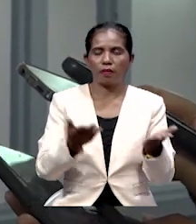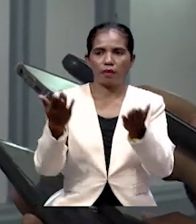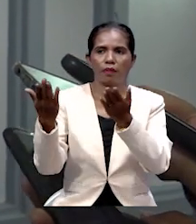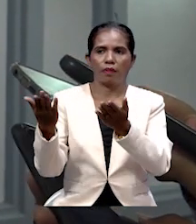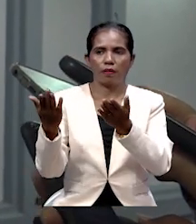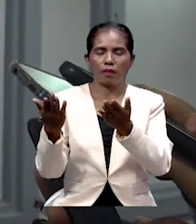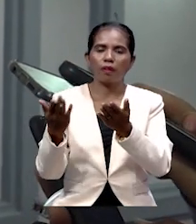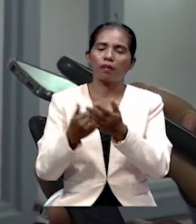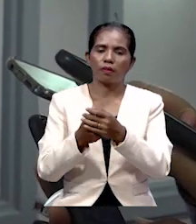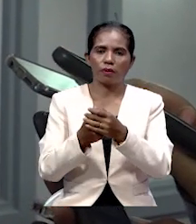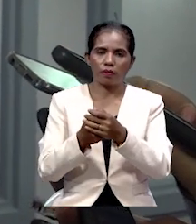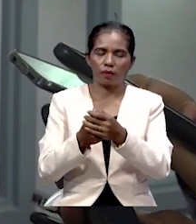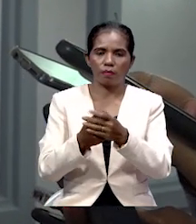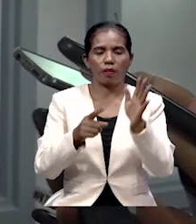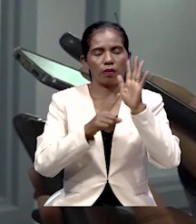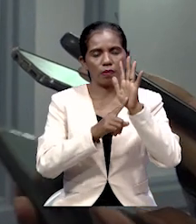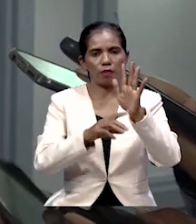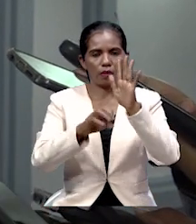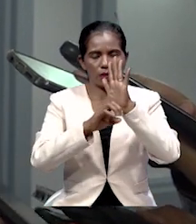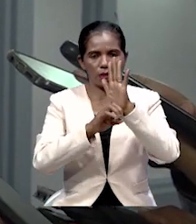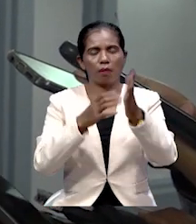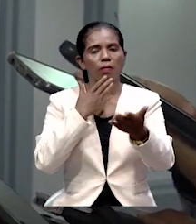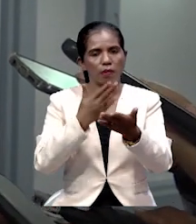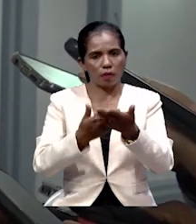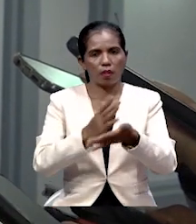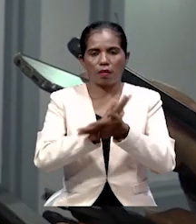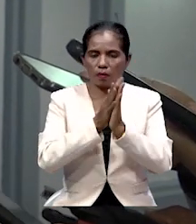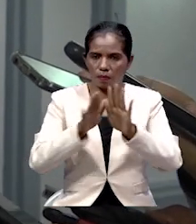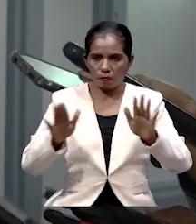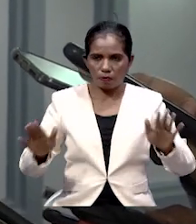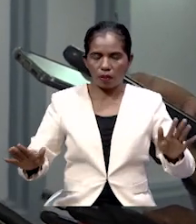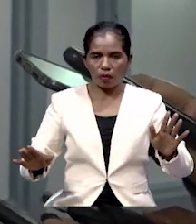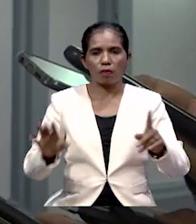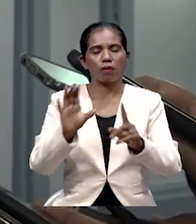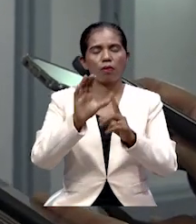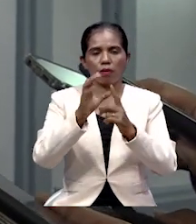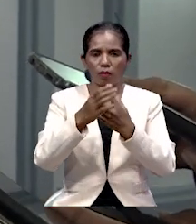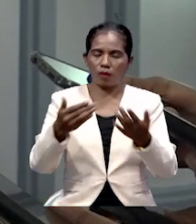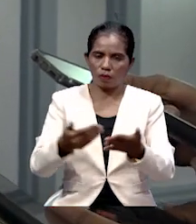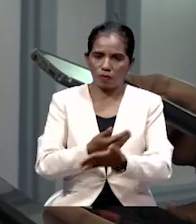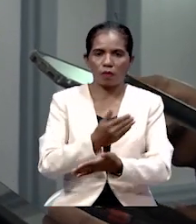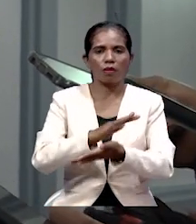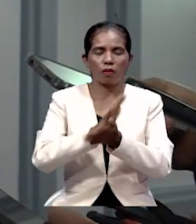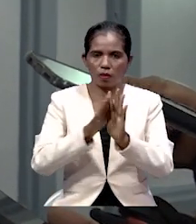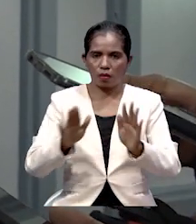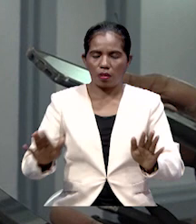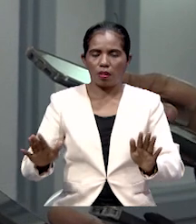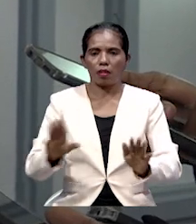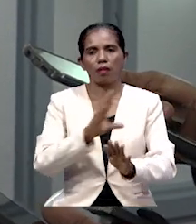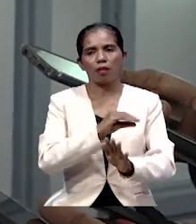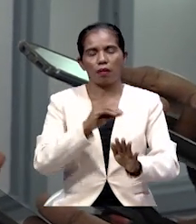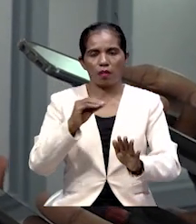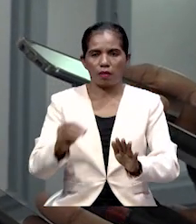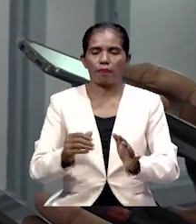agente de transformadora lori paz lori unidade ha ho cultura fun cultura da mãe ninian cultura unidade ninian